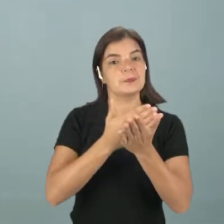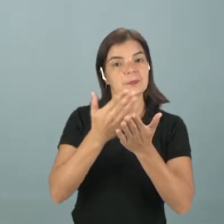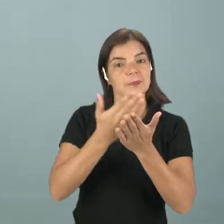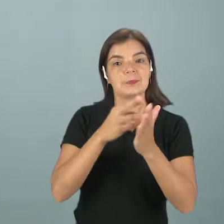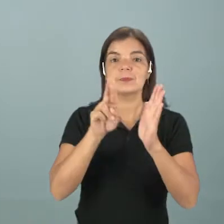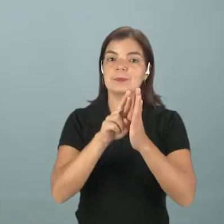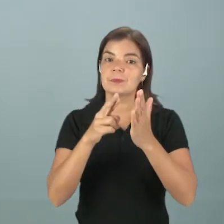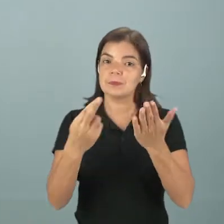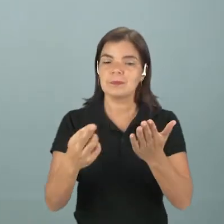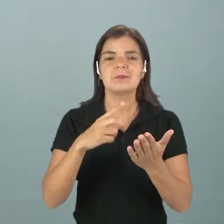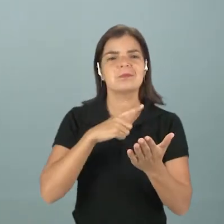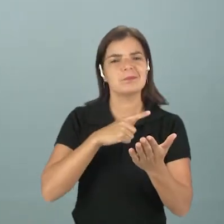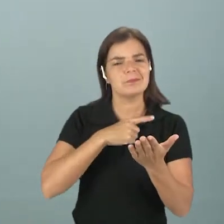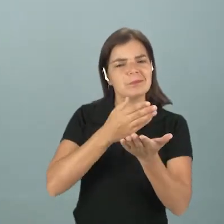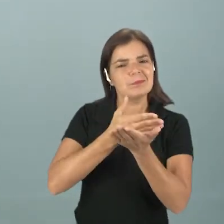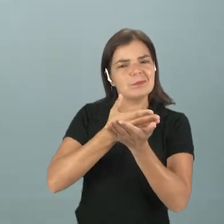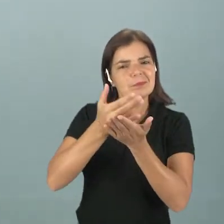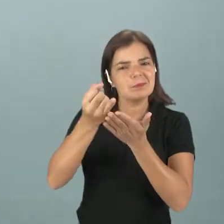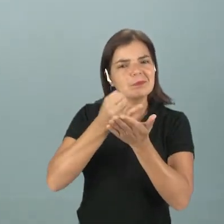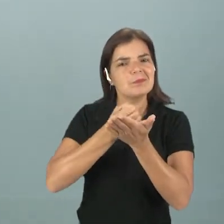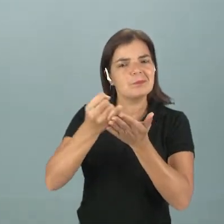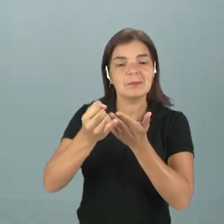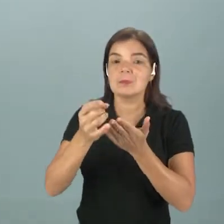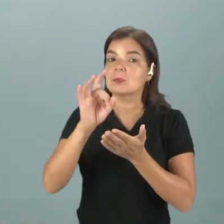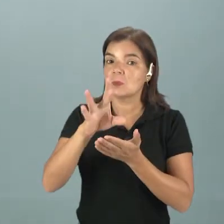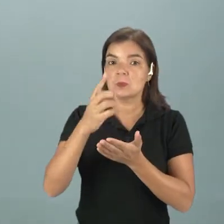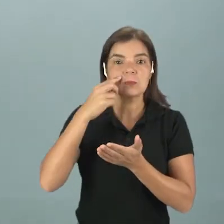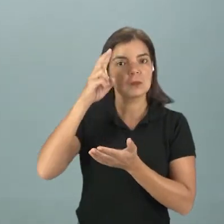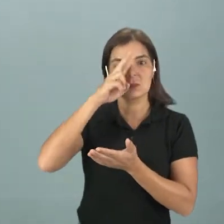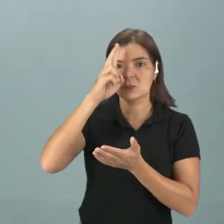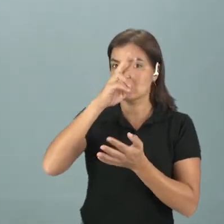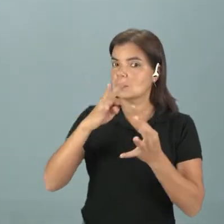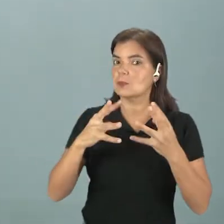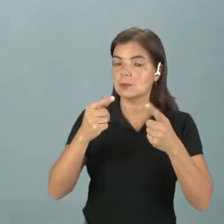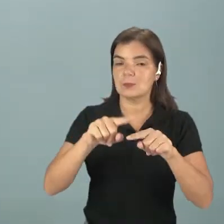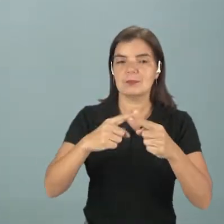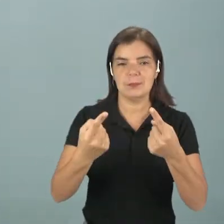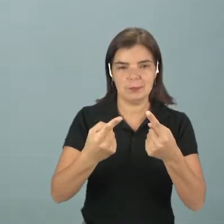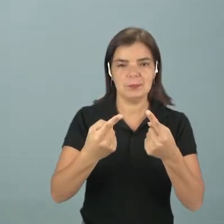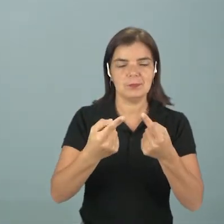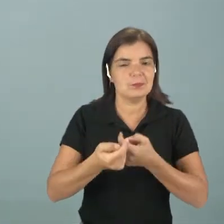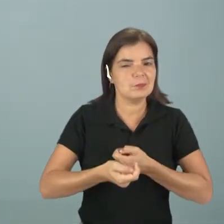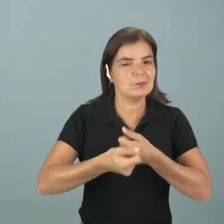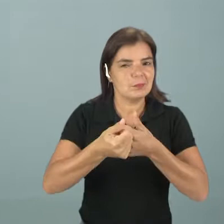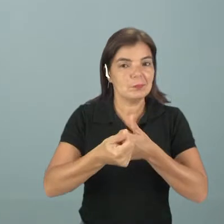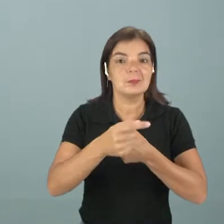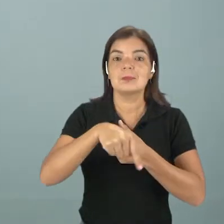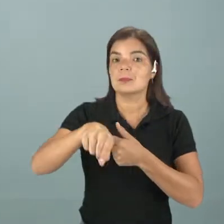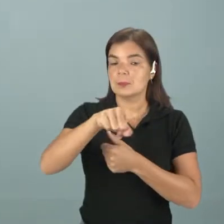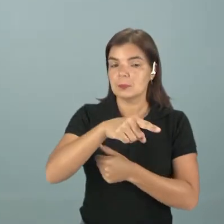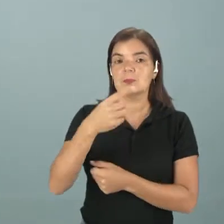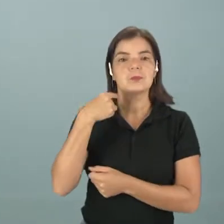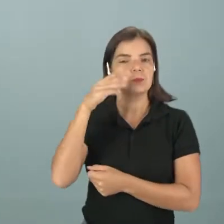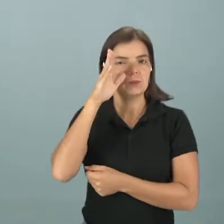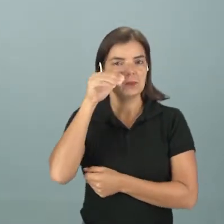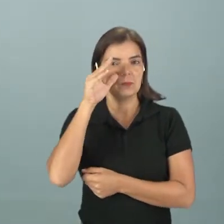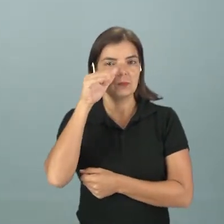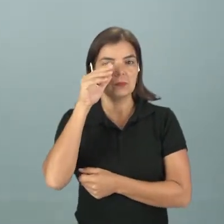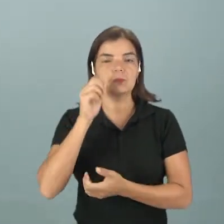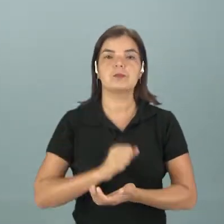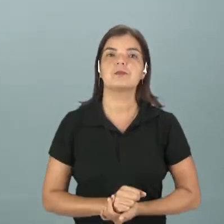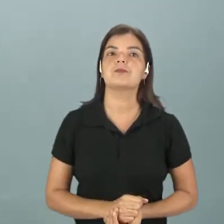a revista, ela tem aquela introduçãozinha, não vai contar a história toda, mas ela vai dar aquela pitadinha para que você possa ter